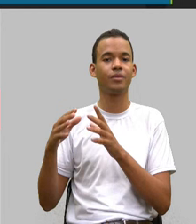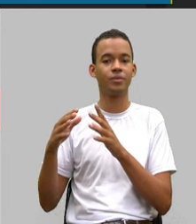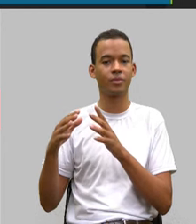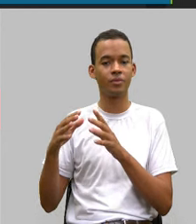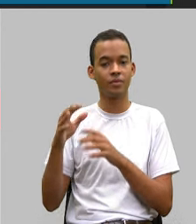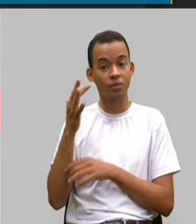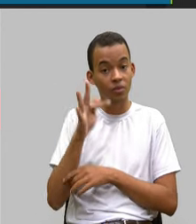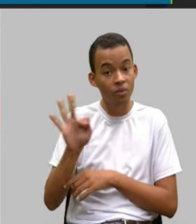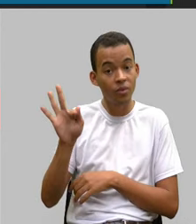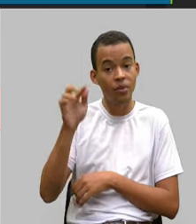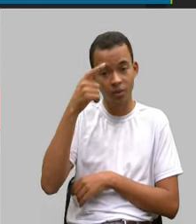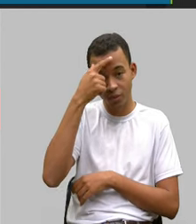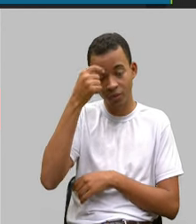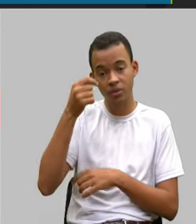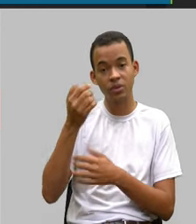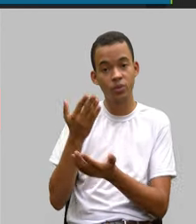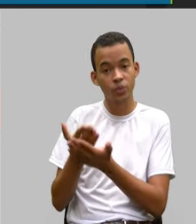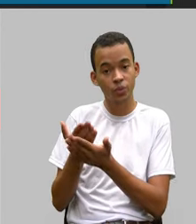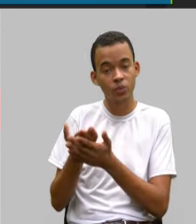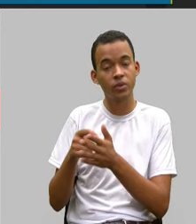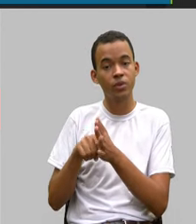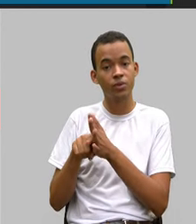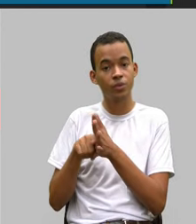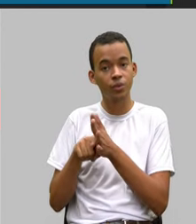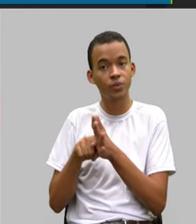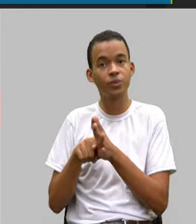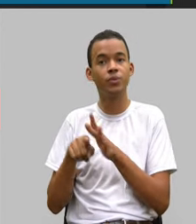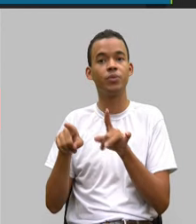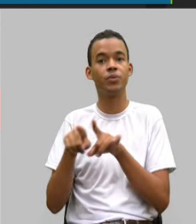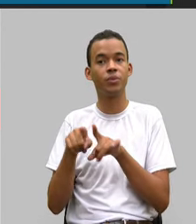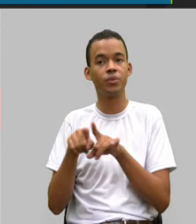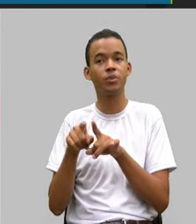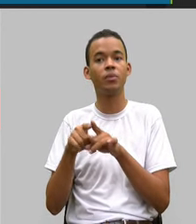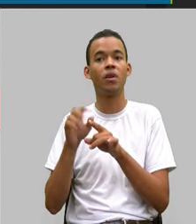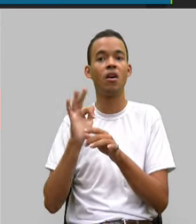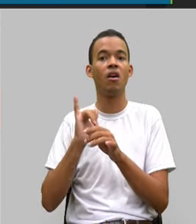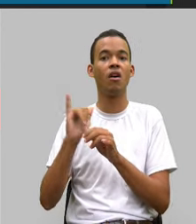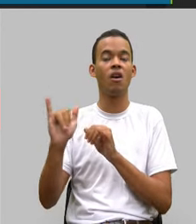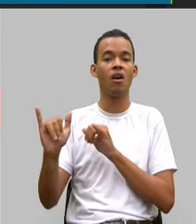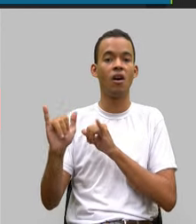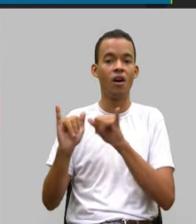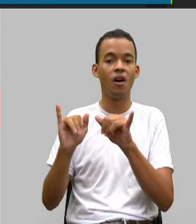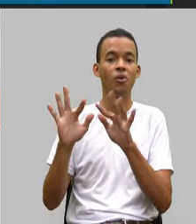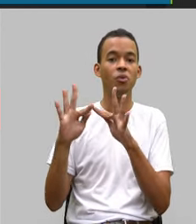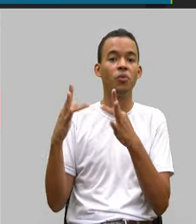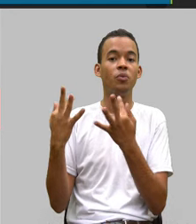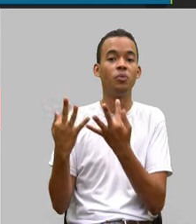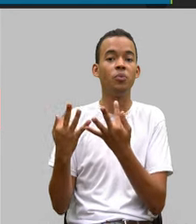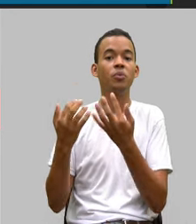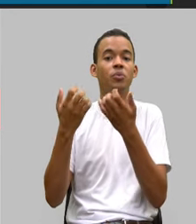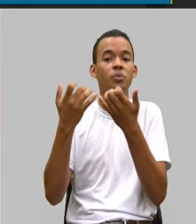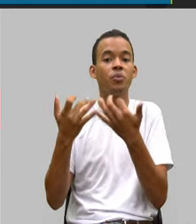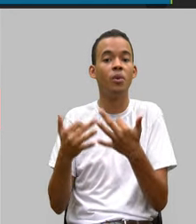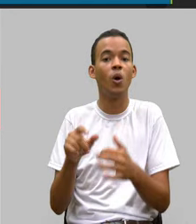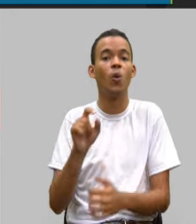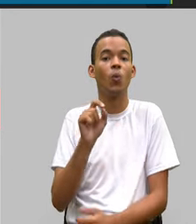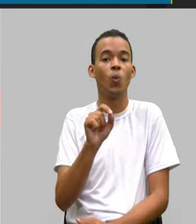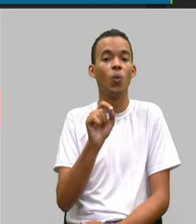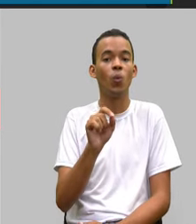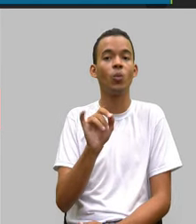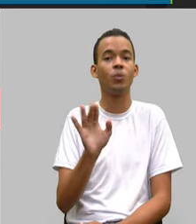eh para que eles contem até paraas suas famílias o que que é cannabis medicinal